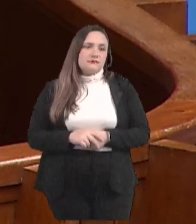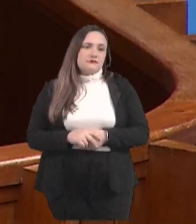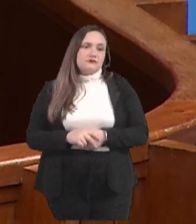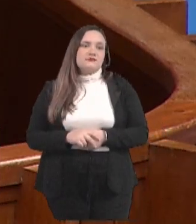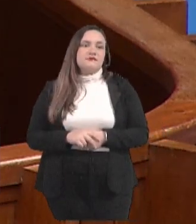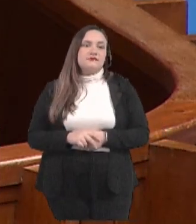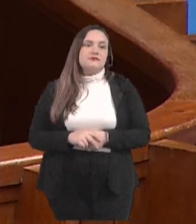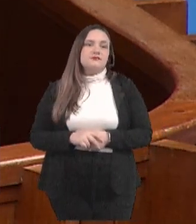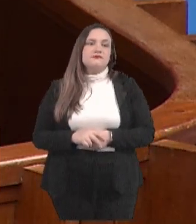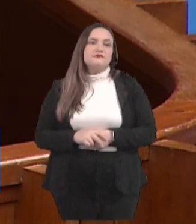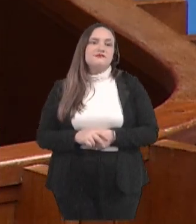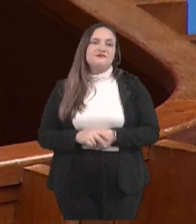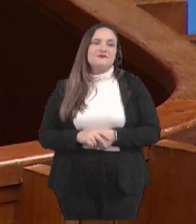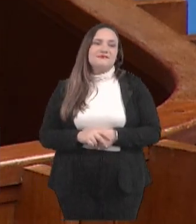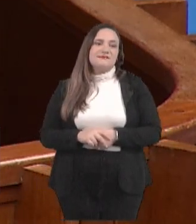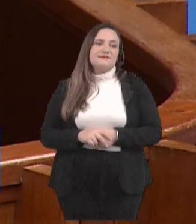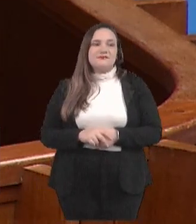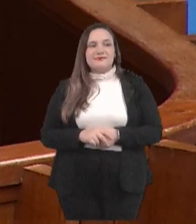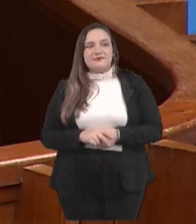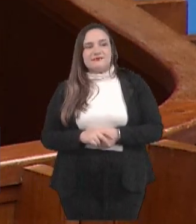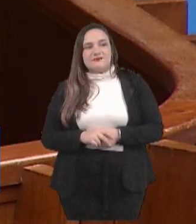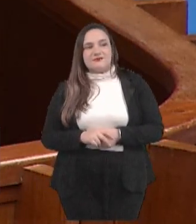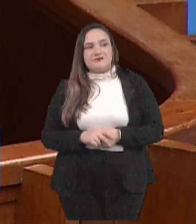diz o seguinte: